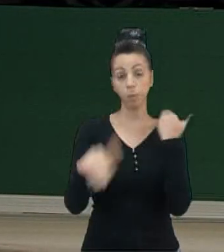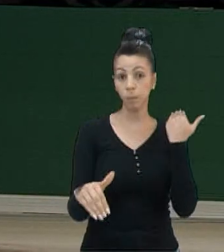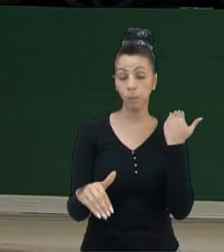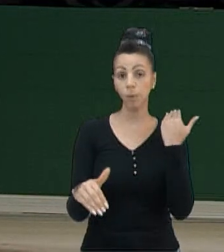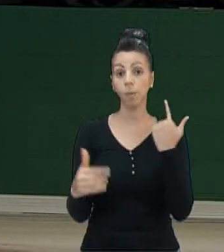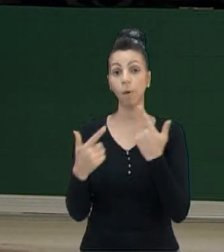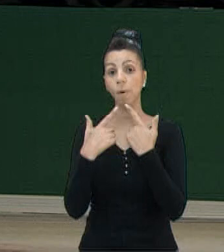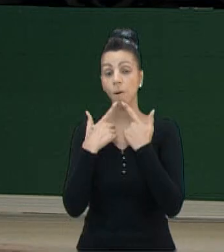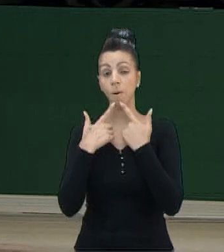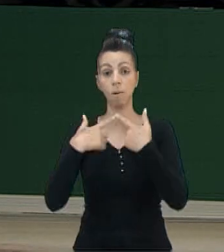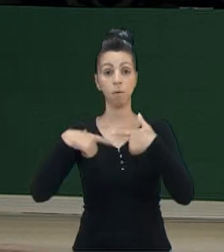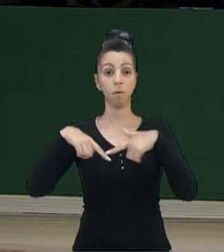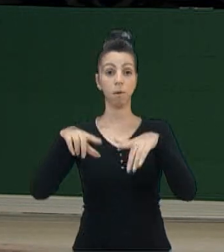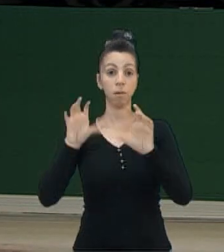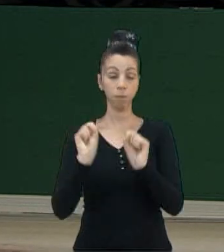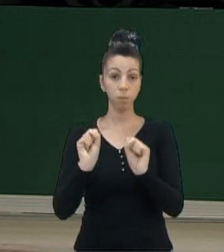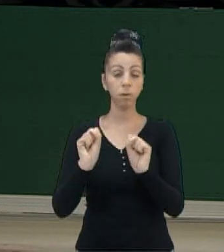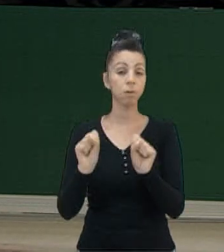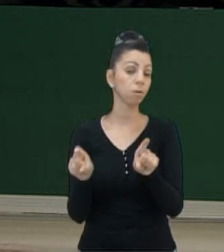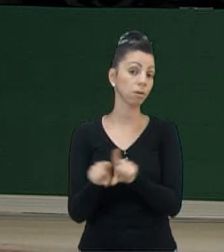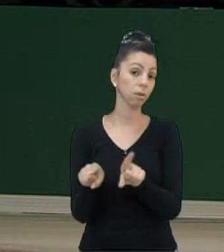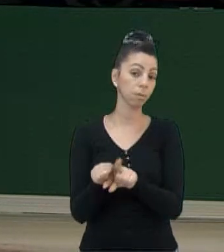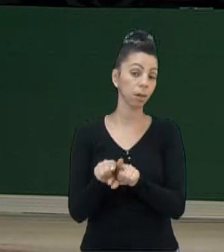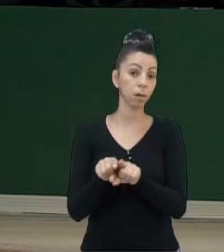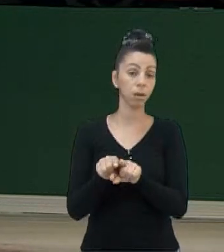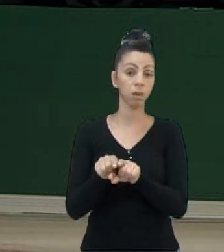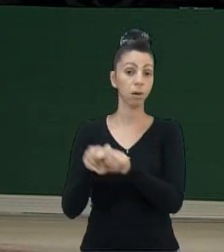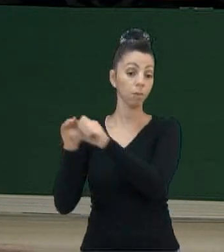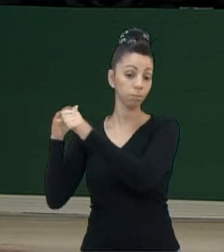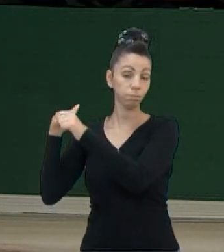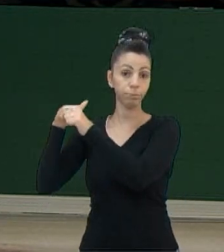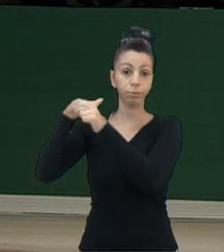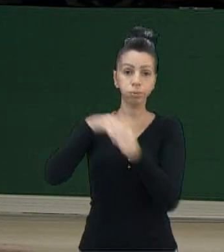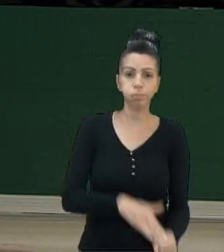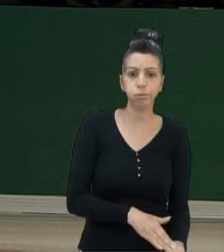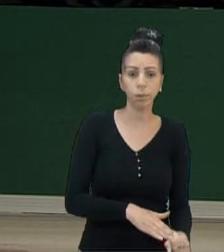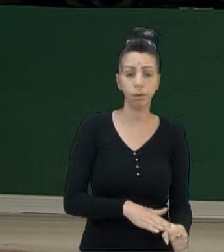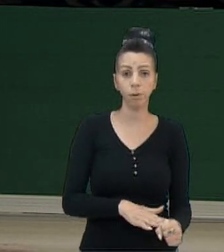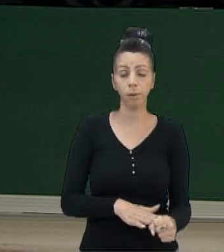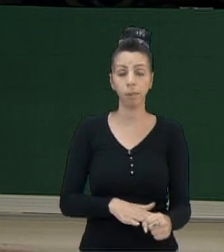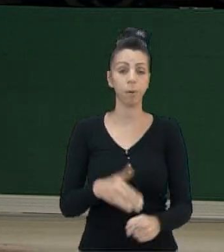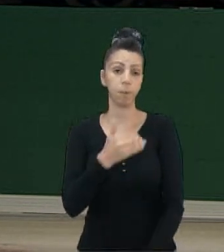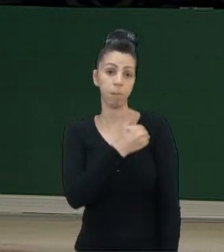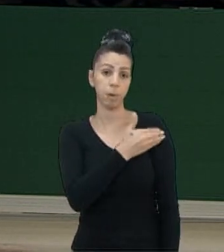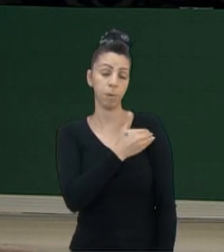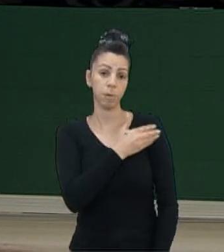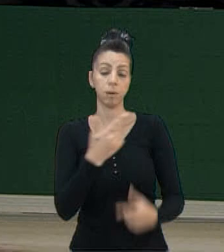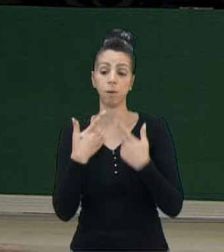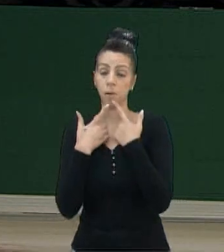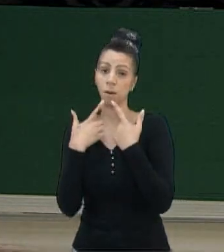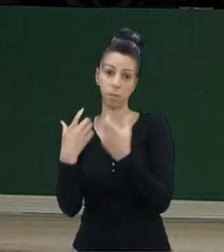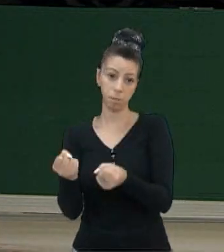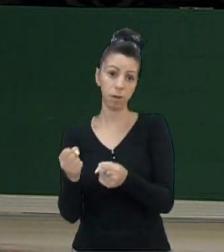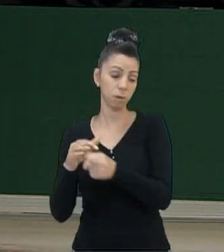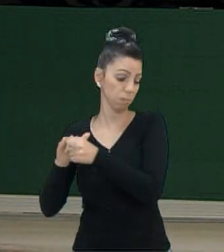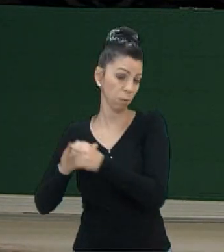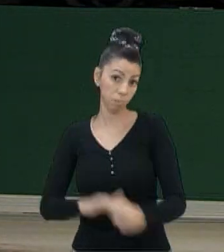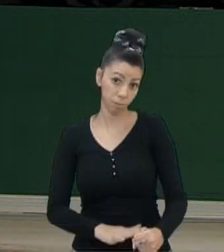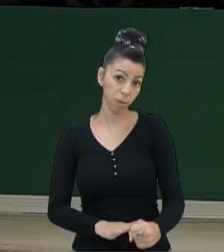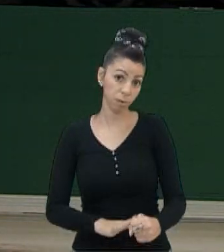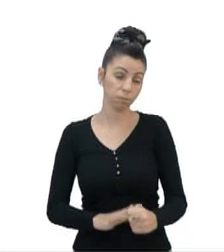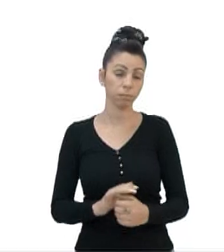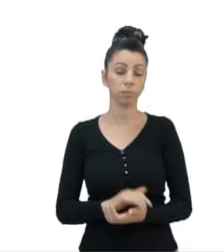que também é um sistema e muitas vezes oprime, né? E se a gente for pensar no preconceito linguístico e todas as outras questões.